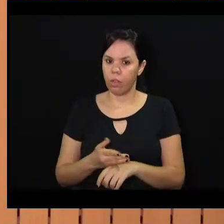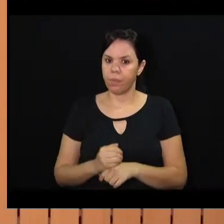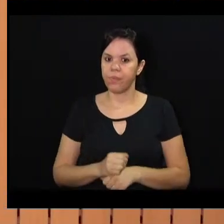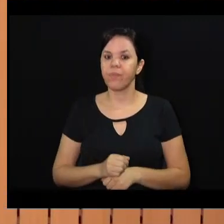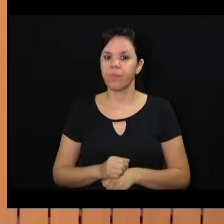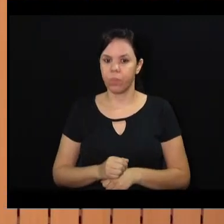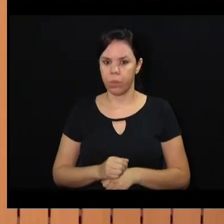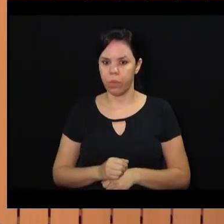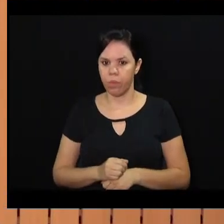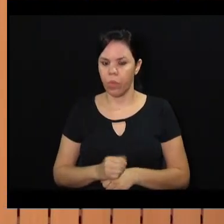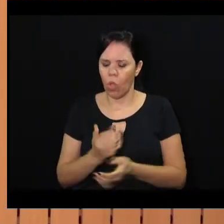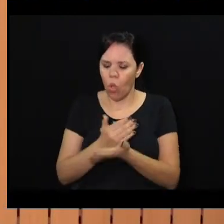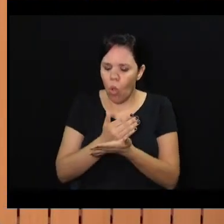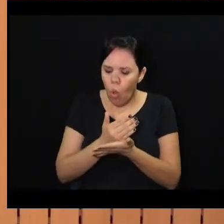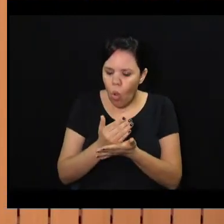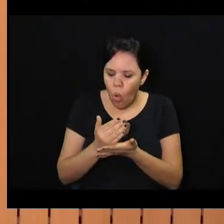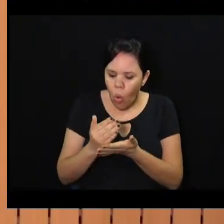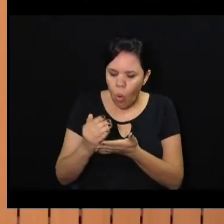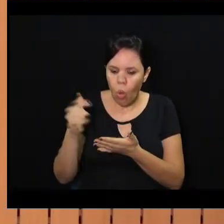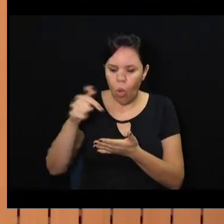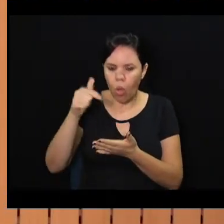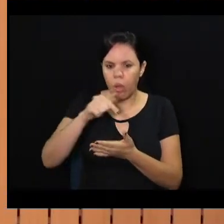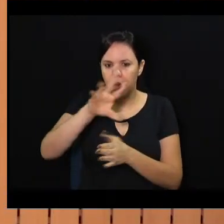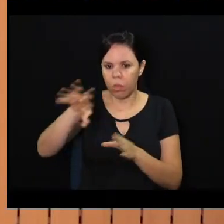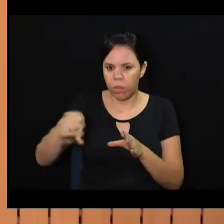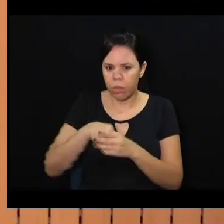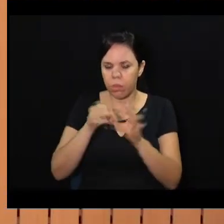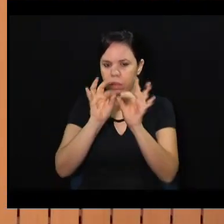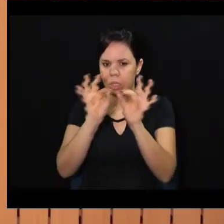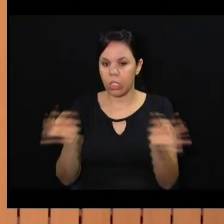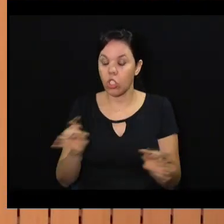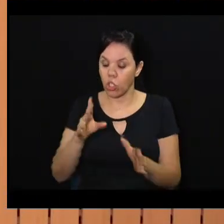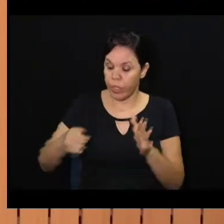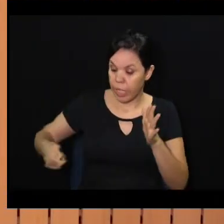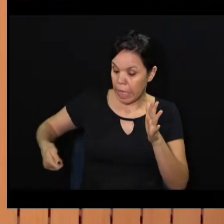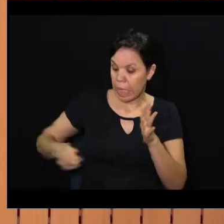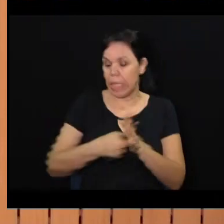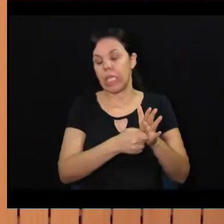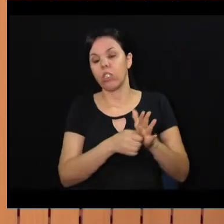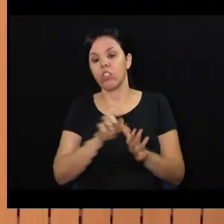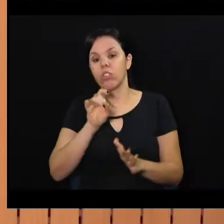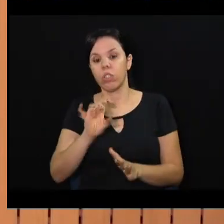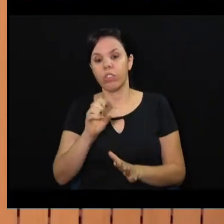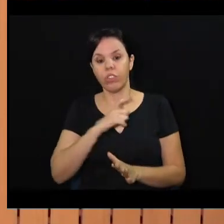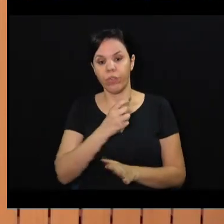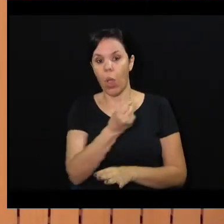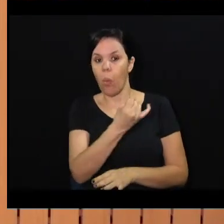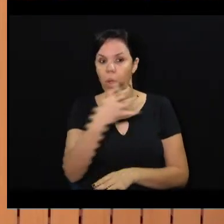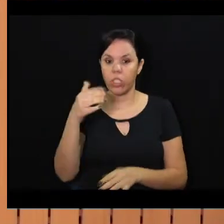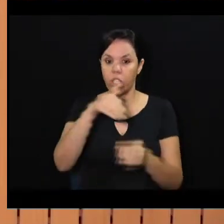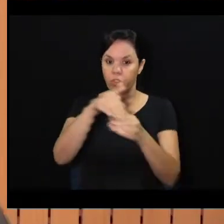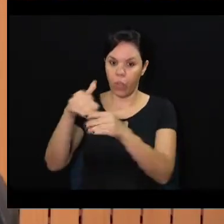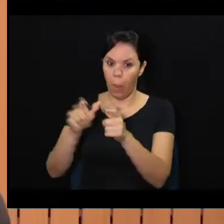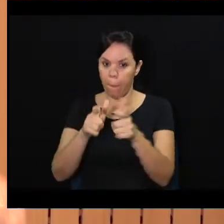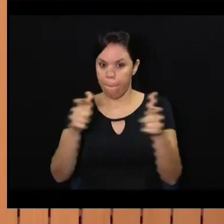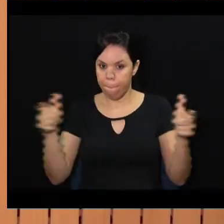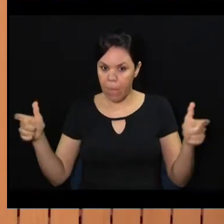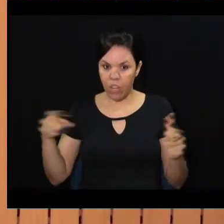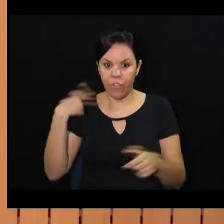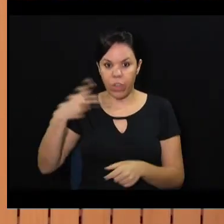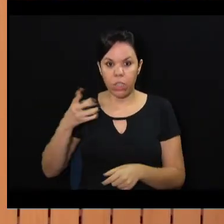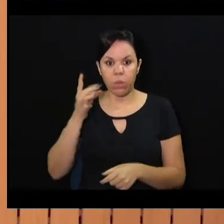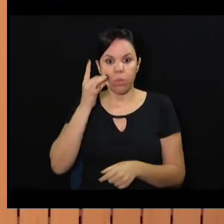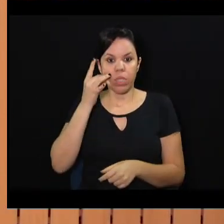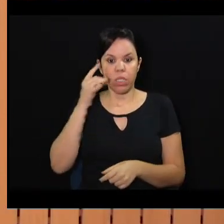maioria simples, ou seja, a denúncia somente será recebida caso haja votos favoráveis da maioria dos vereadores presentes